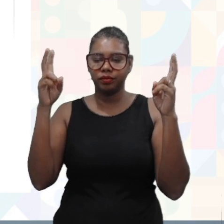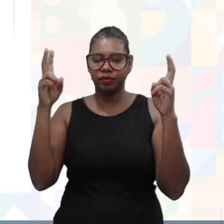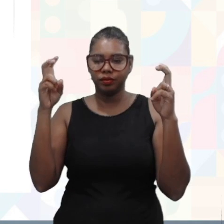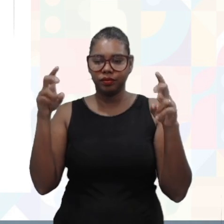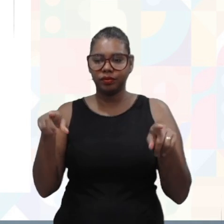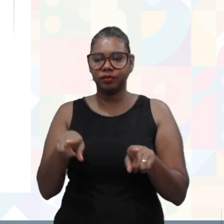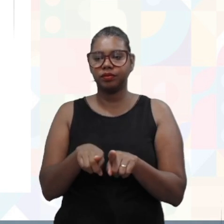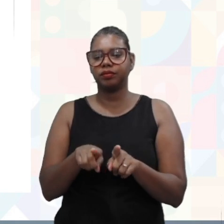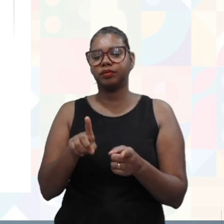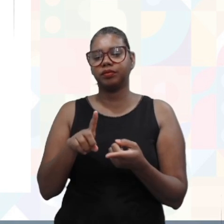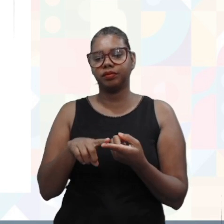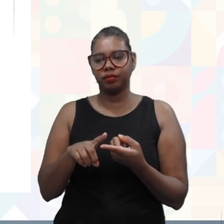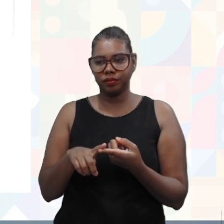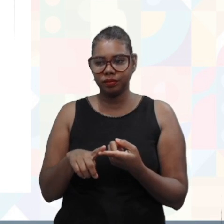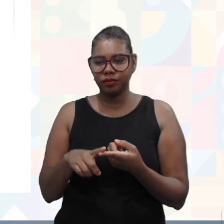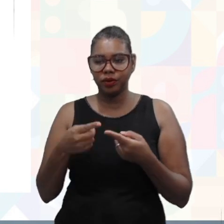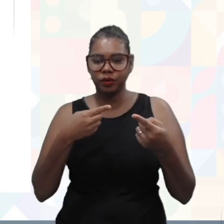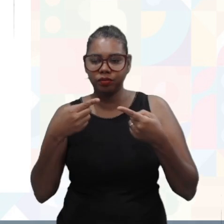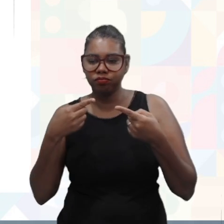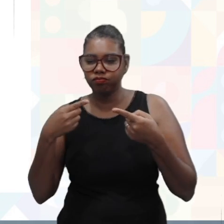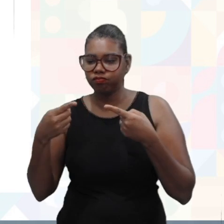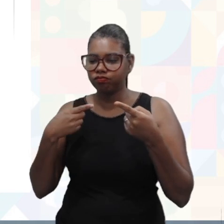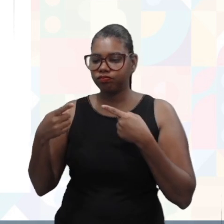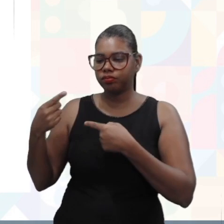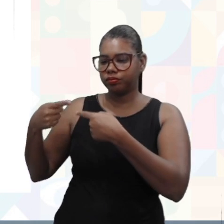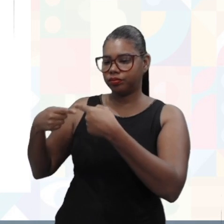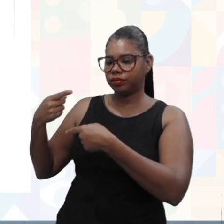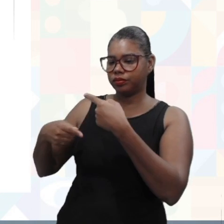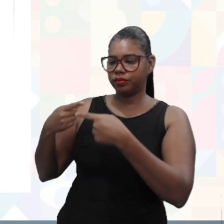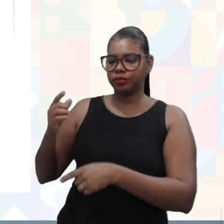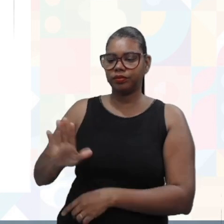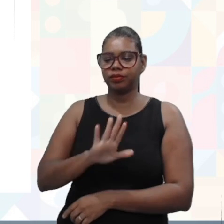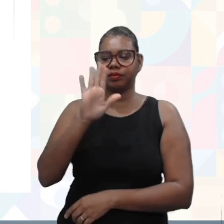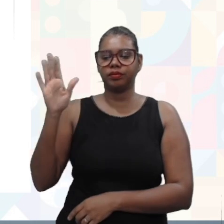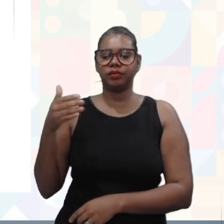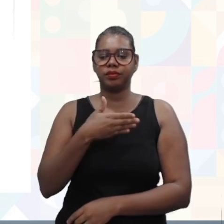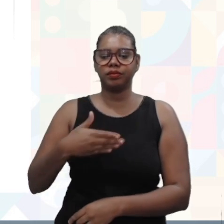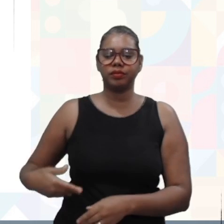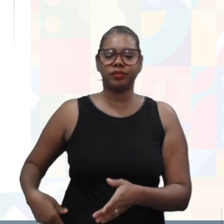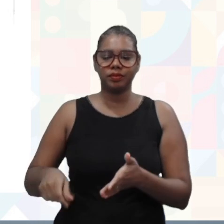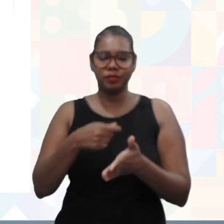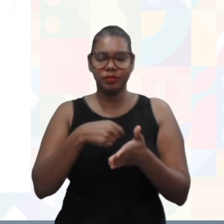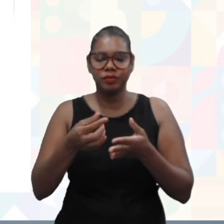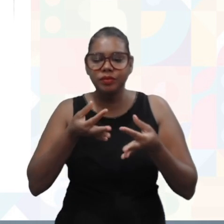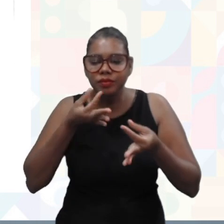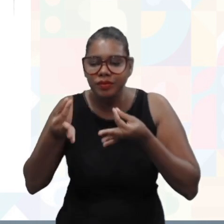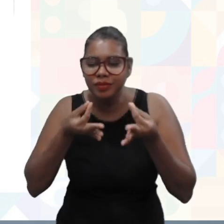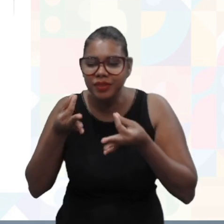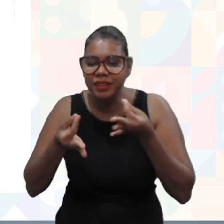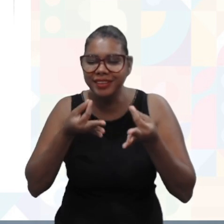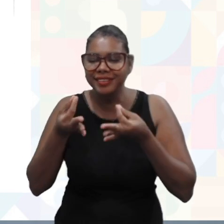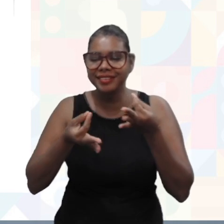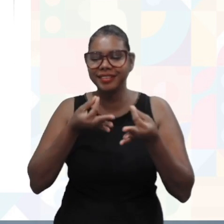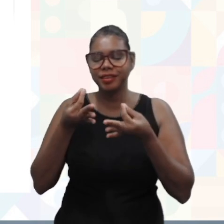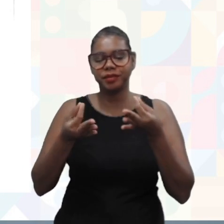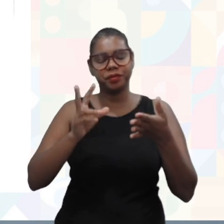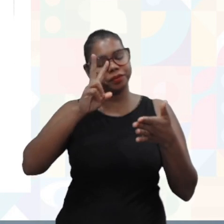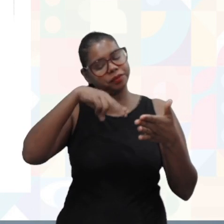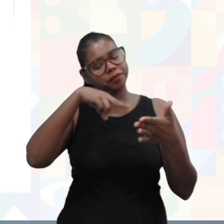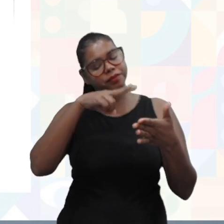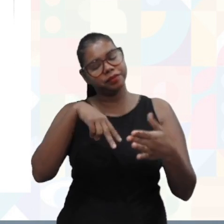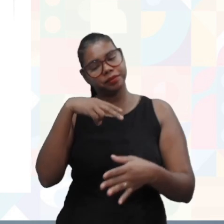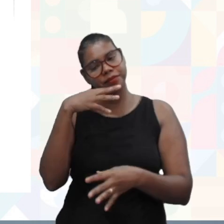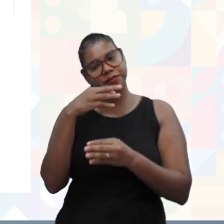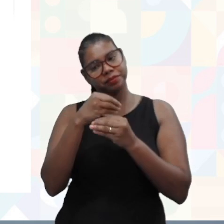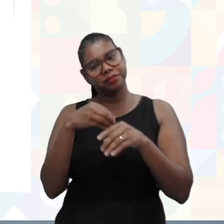também das discussões sobre políticas públicas. Anota essa dica e depois vocês fazem essa leitura